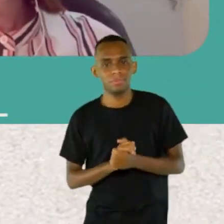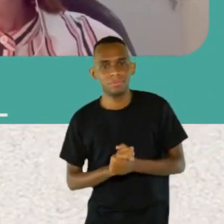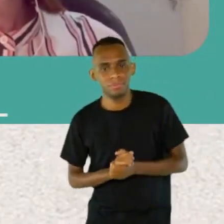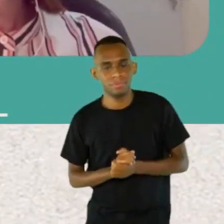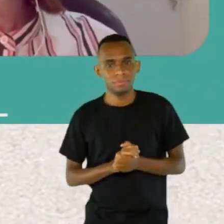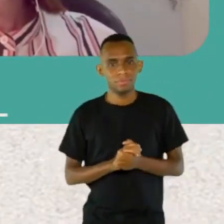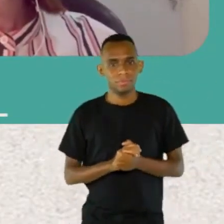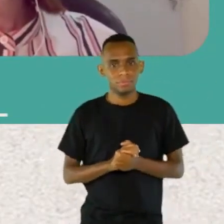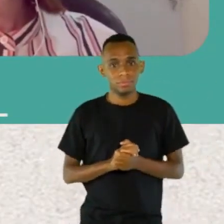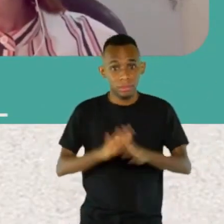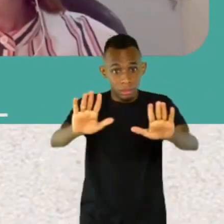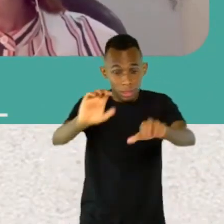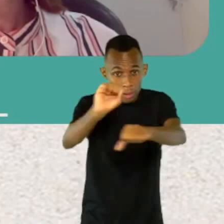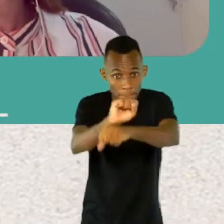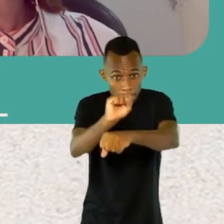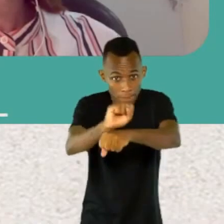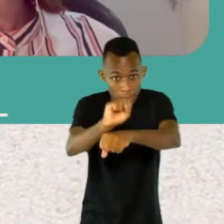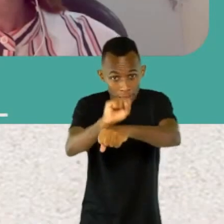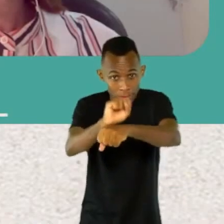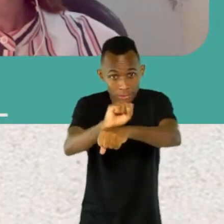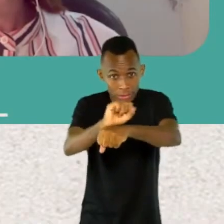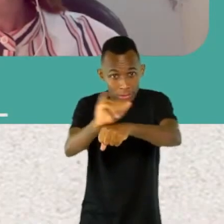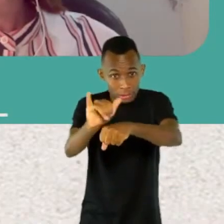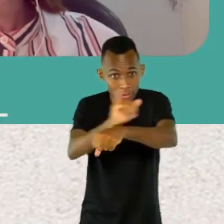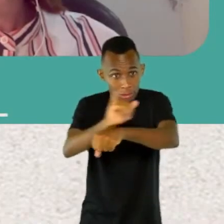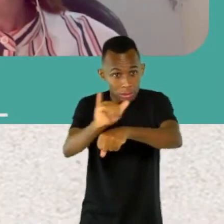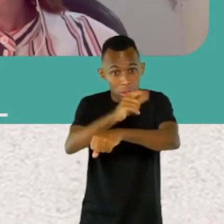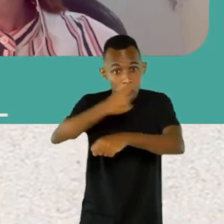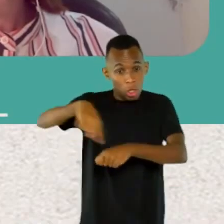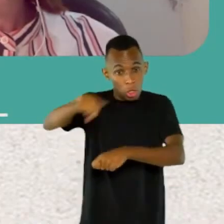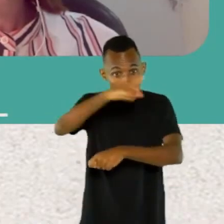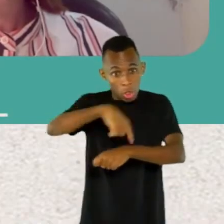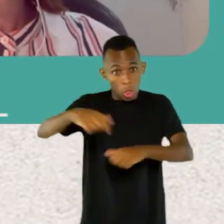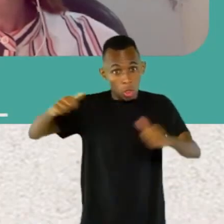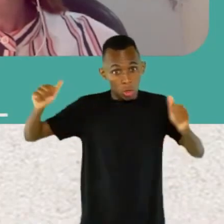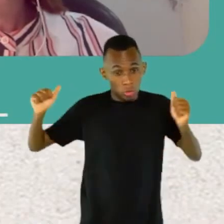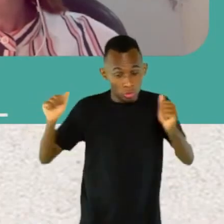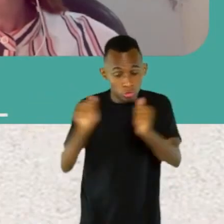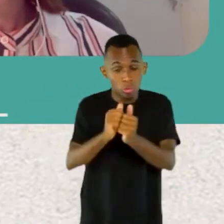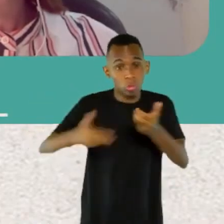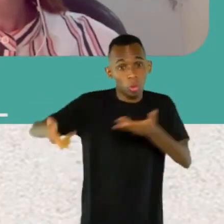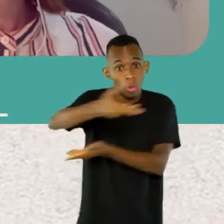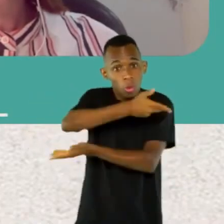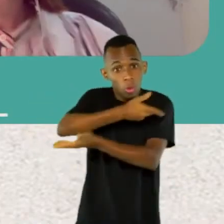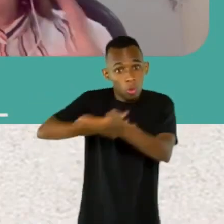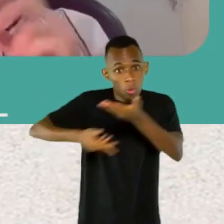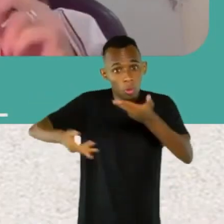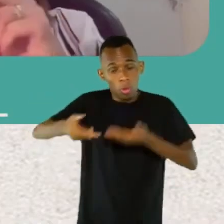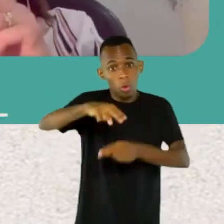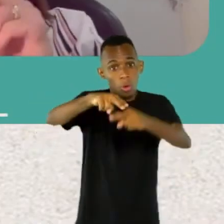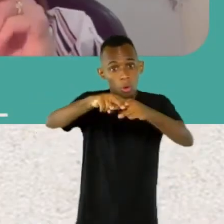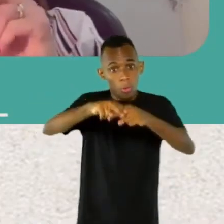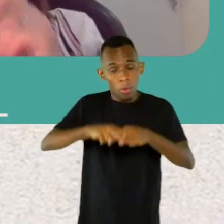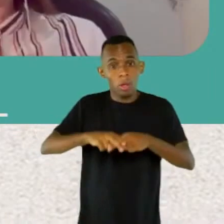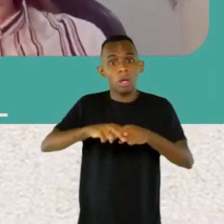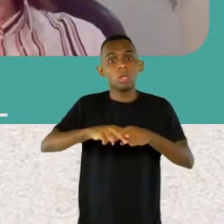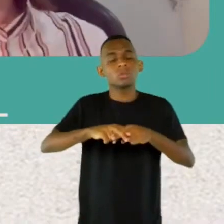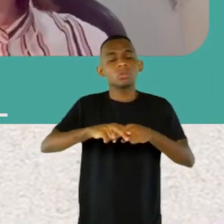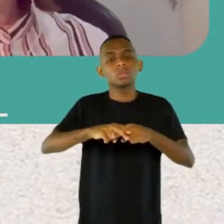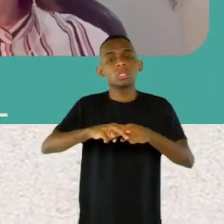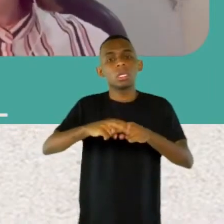Gente, paradinha estratégica. Estamos aqui reunidos, conversando por causa do novo livro